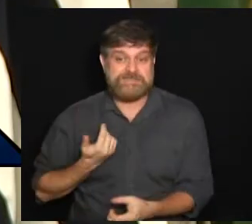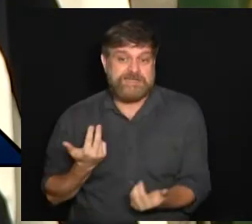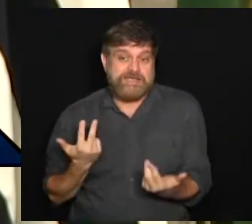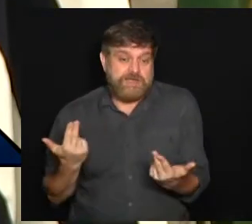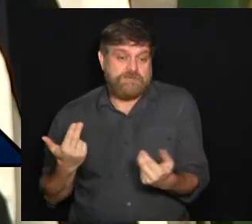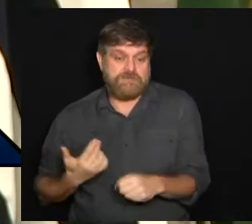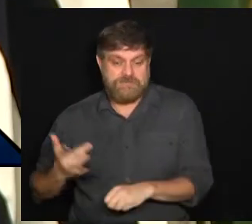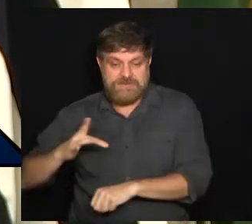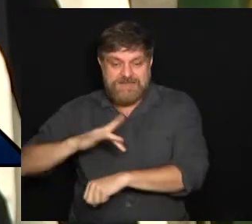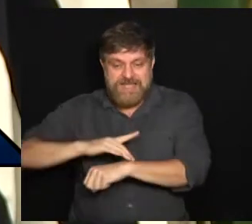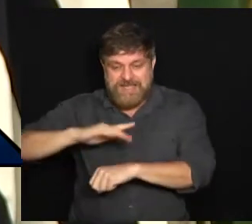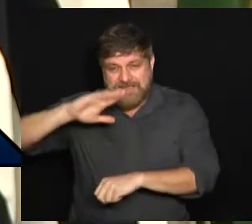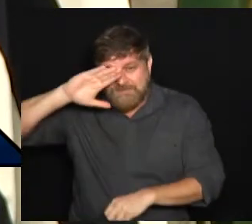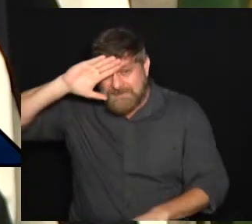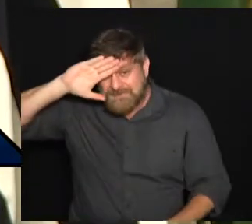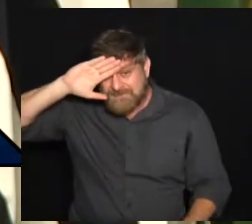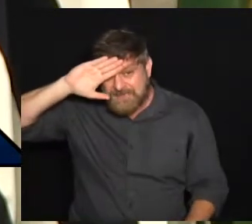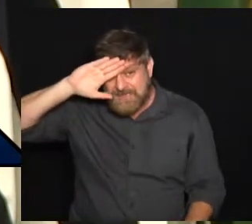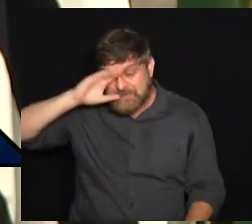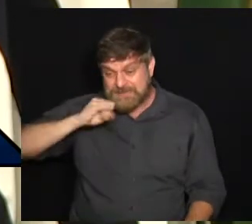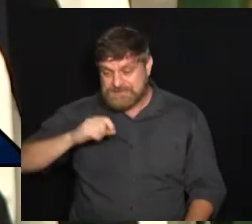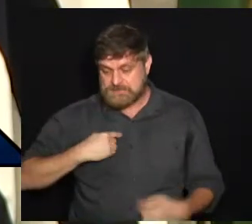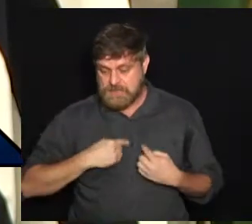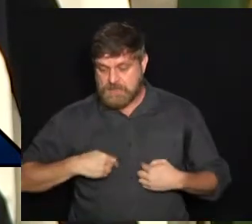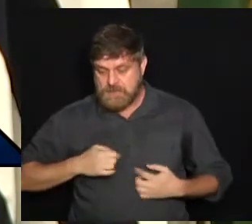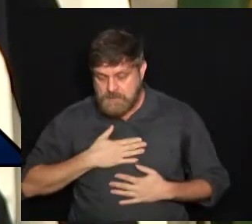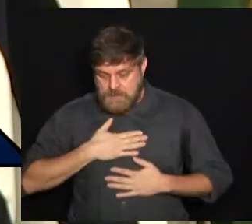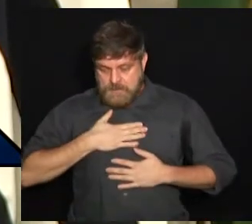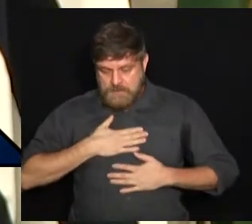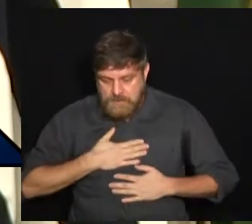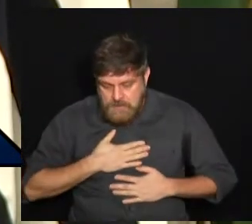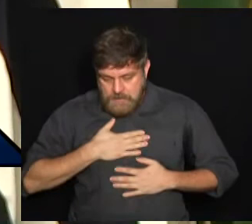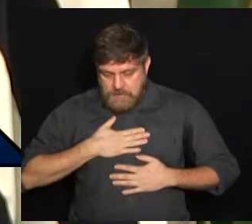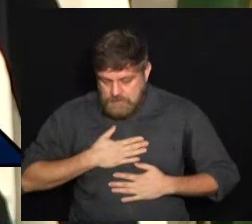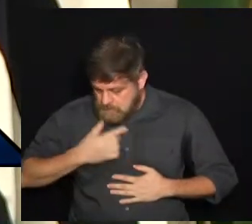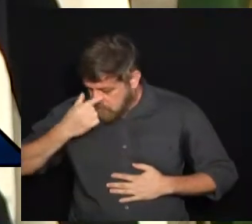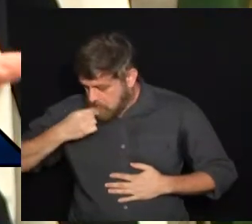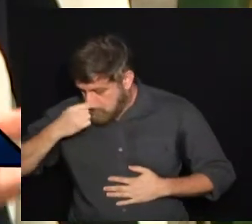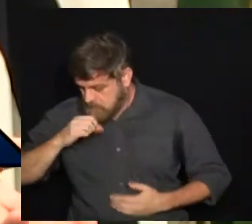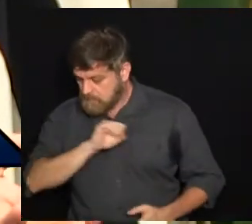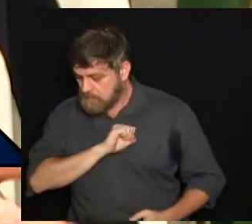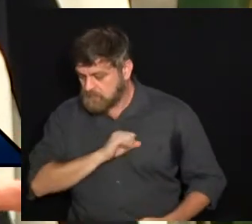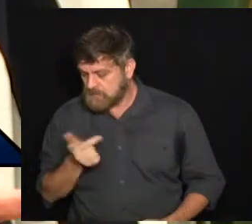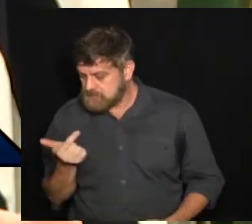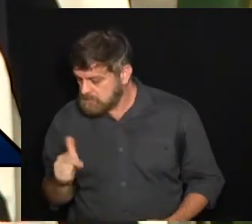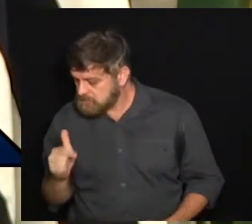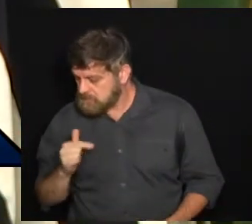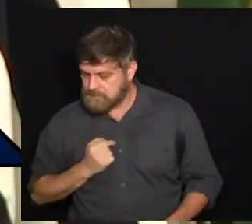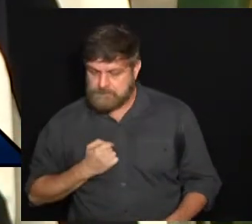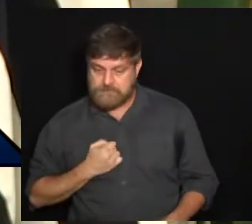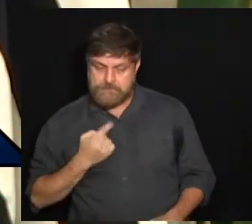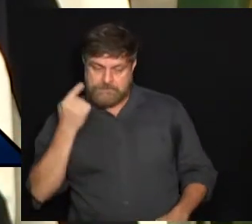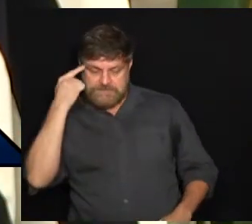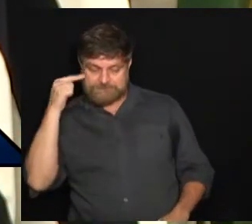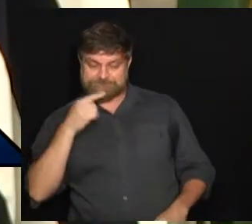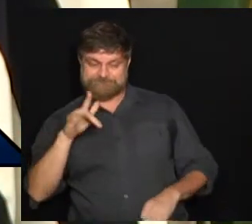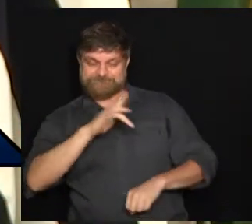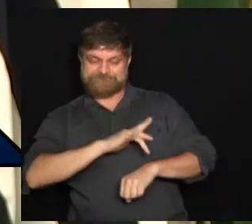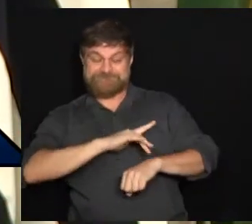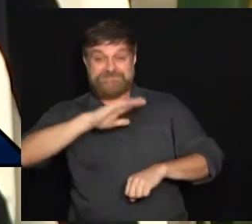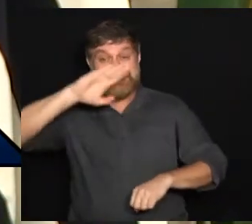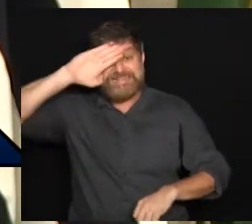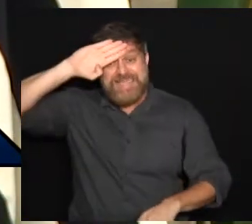exemplo. Então, uma febre sem sintomas respiratórios, sem nariz escorrendo, sem tosse, pode bem ser dengue, né?